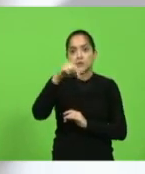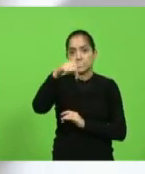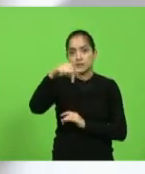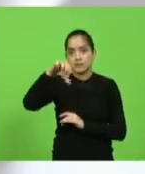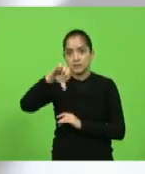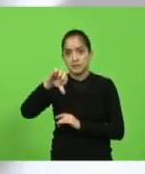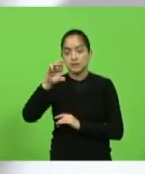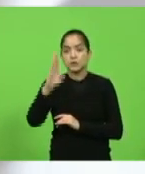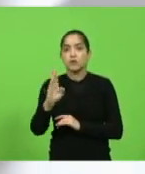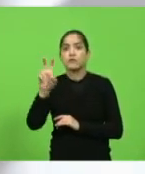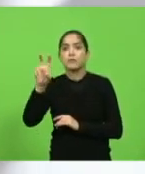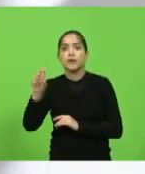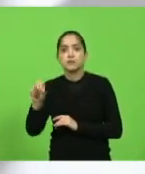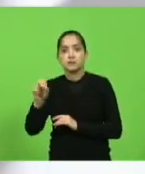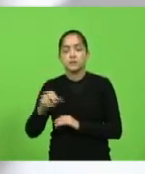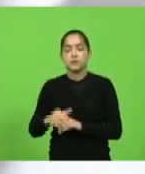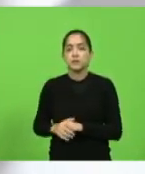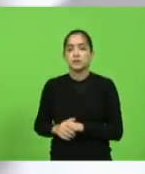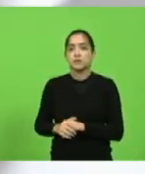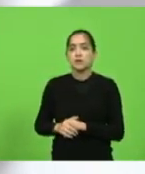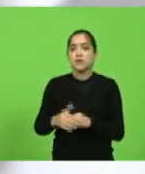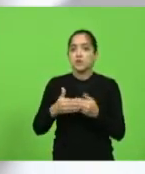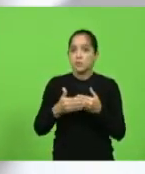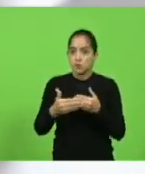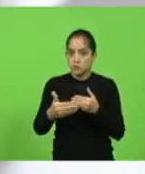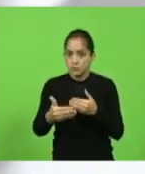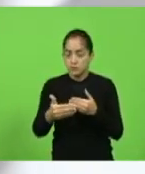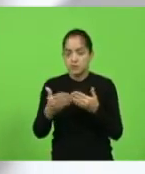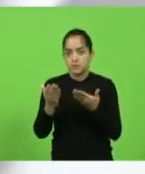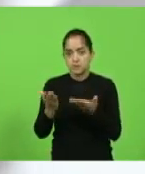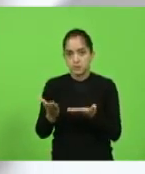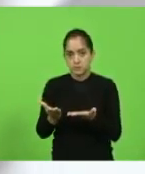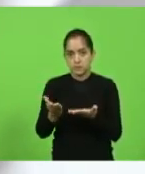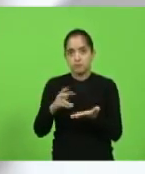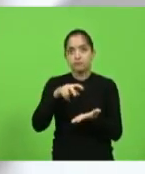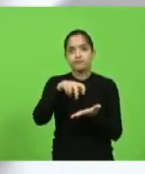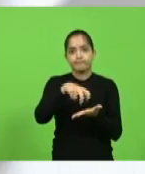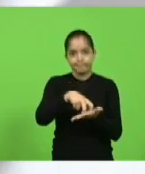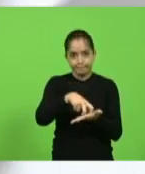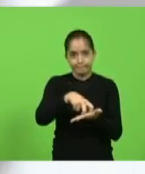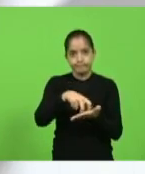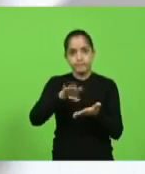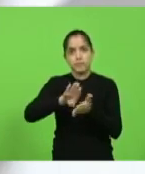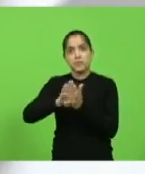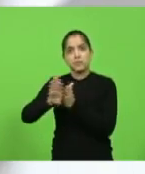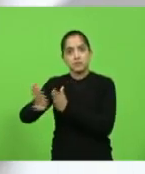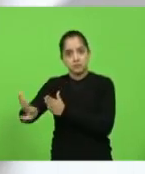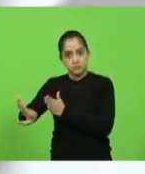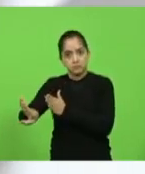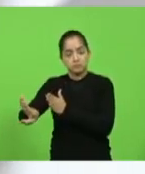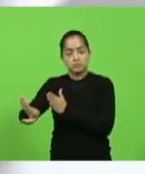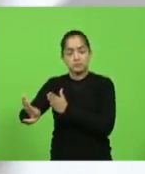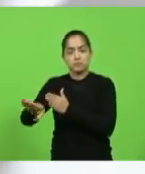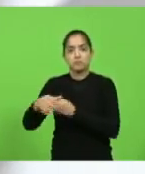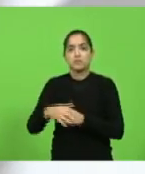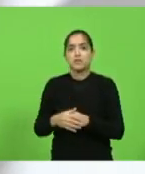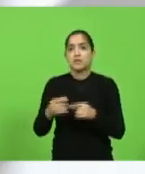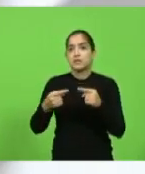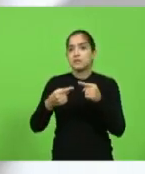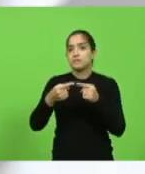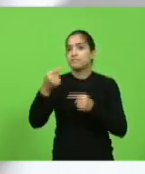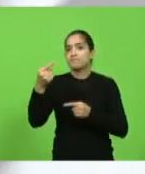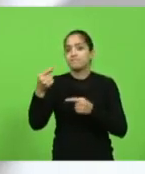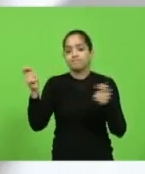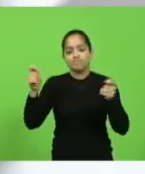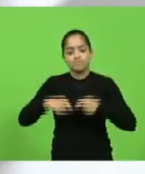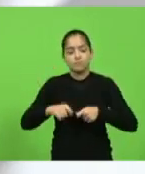1079/50. Por consequência disso, ser condenado à destituição do seu cargo e inabilitado para o exercício